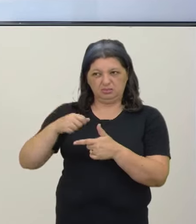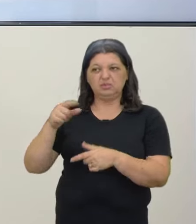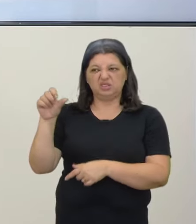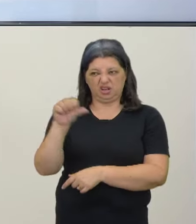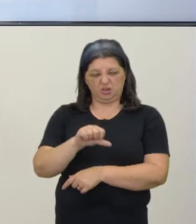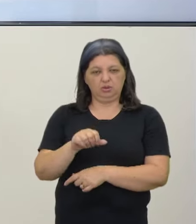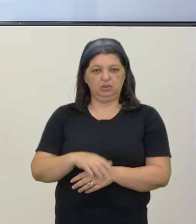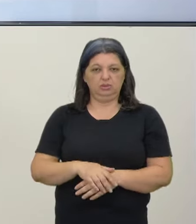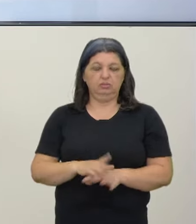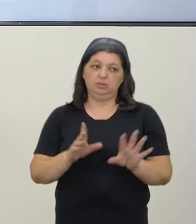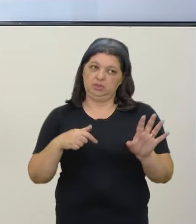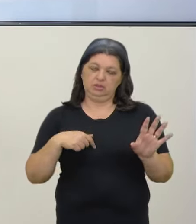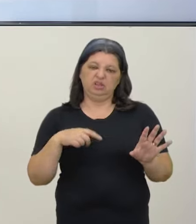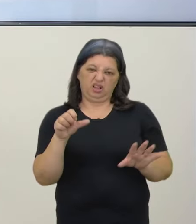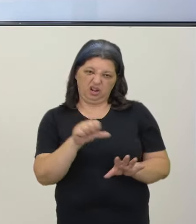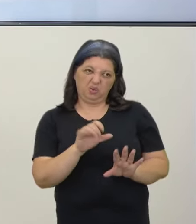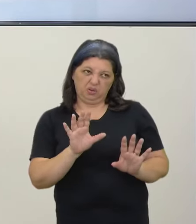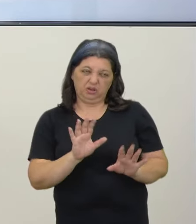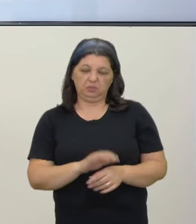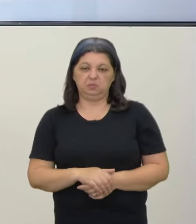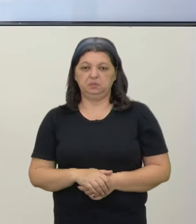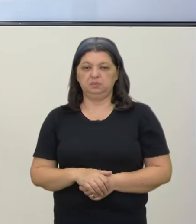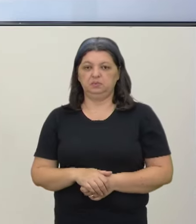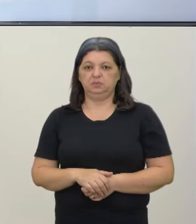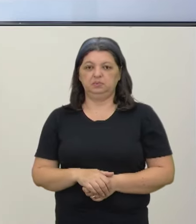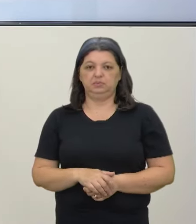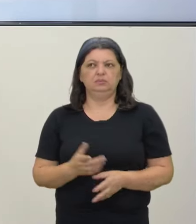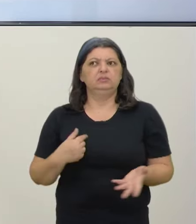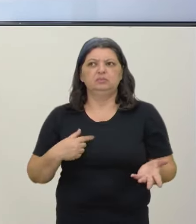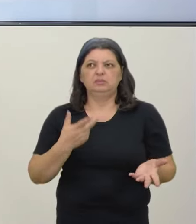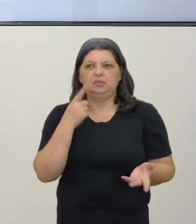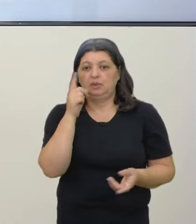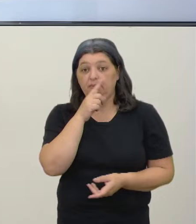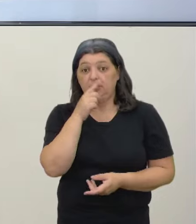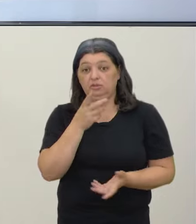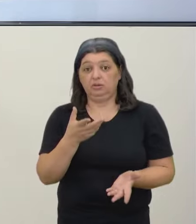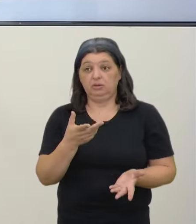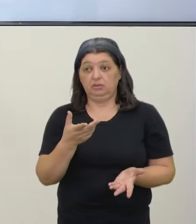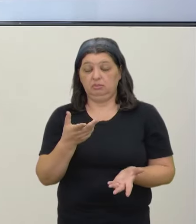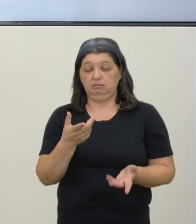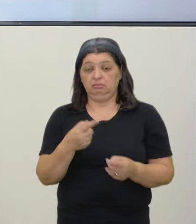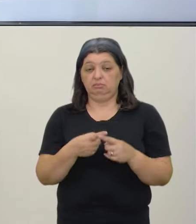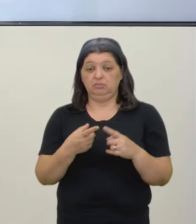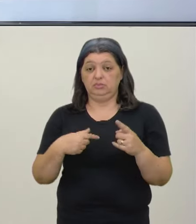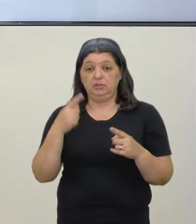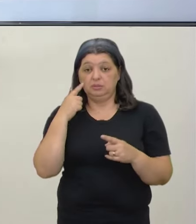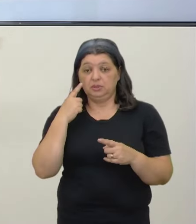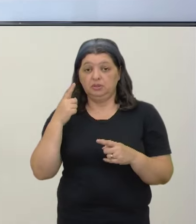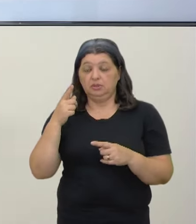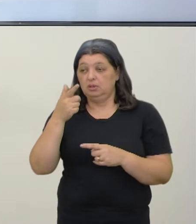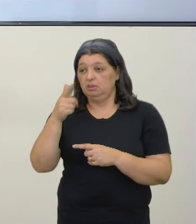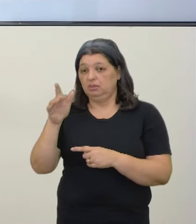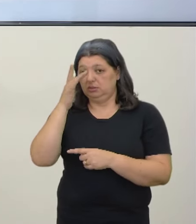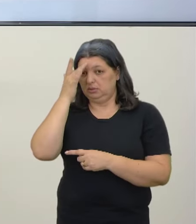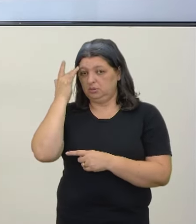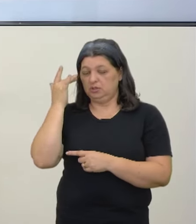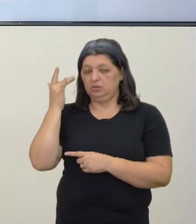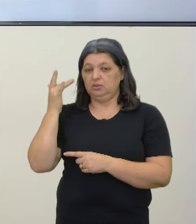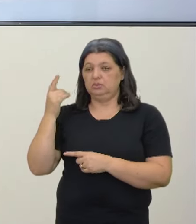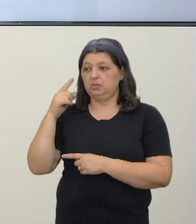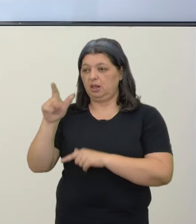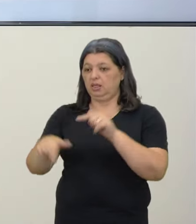Mas assim, ó, ele é péssimo. Eu tô contando uma mentira. Eu tô simplesmente colocando pessoas que trabalham